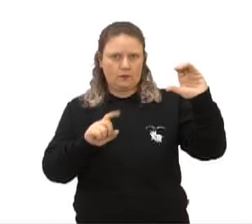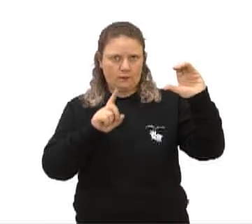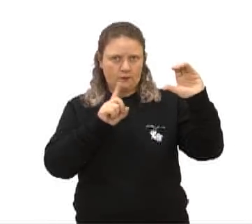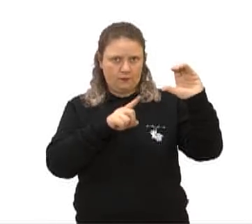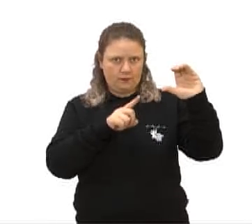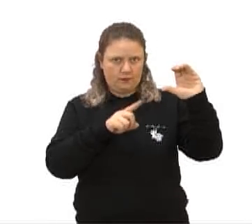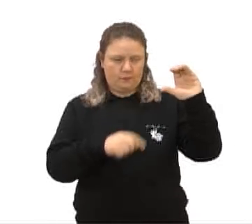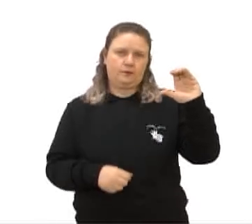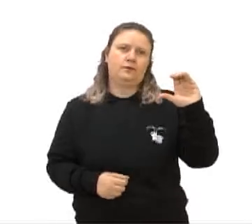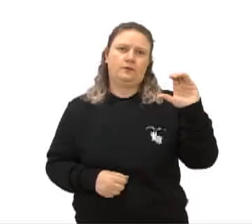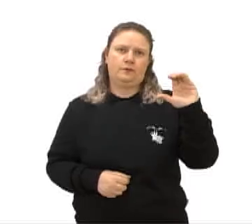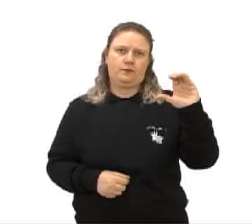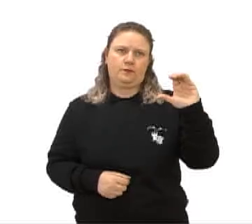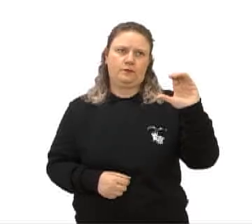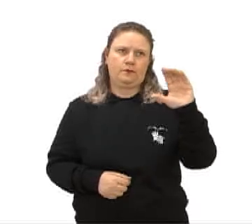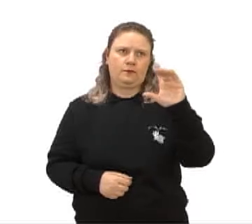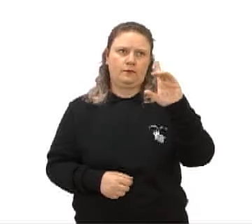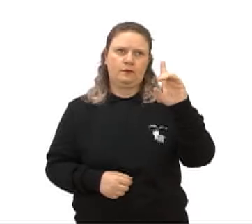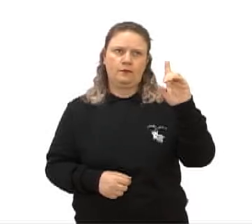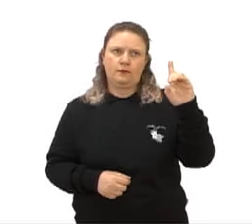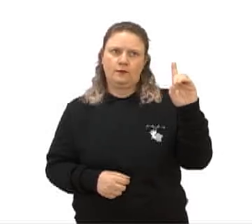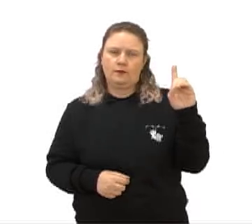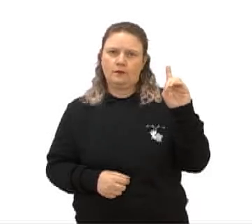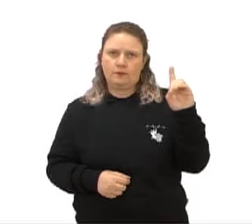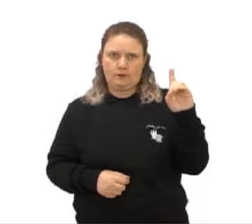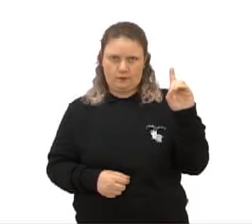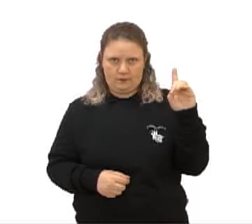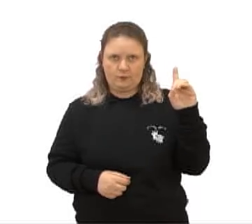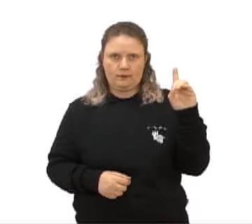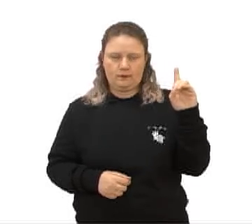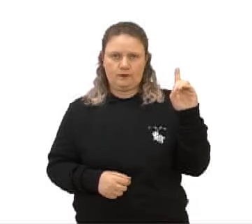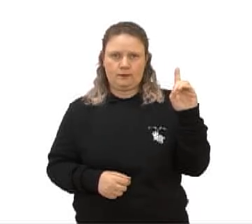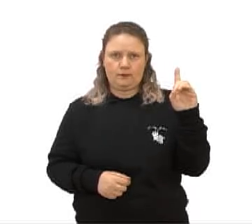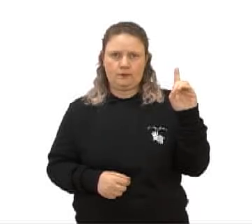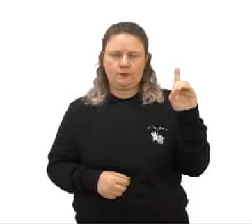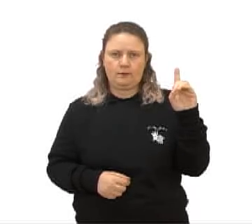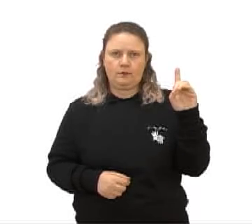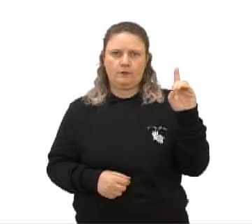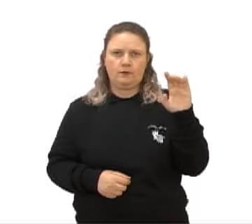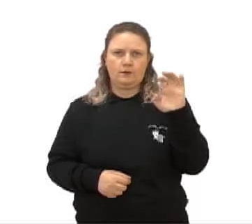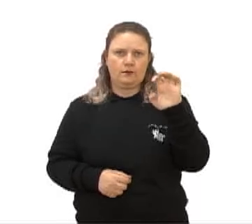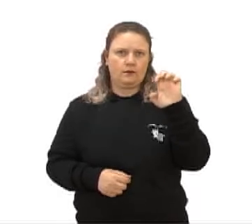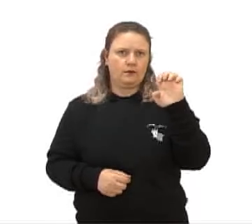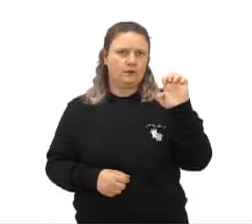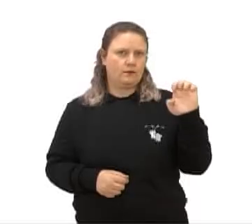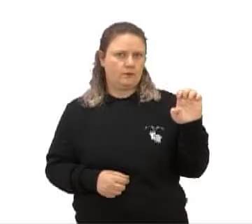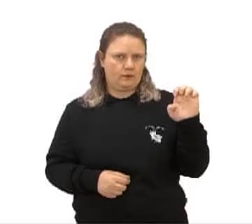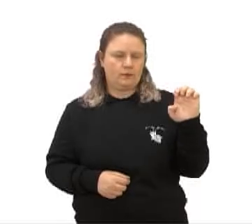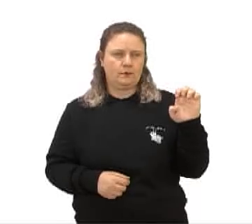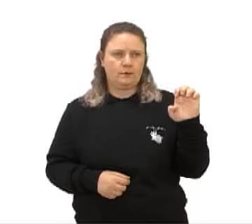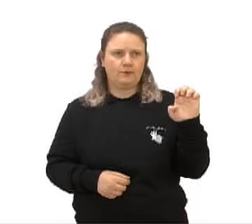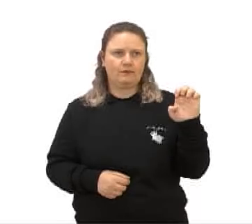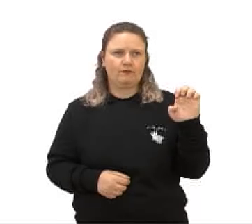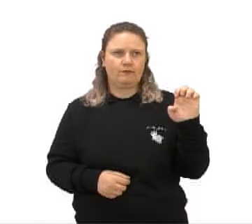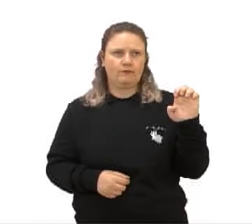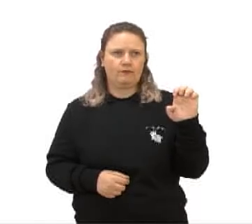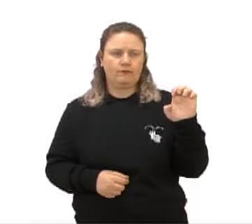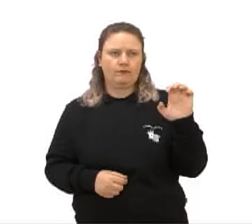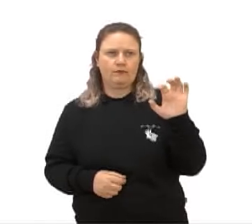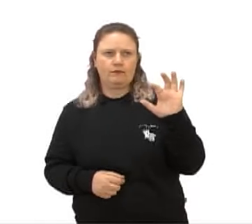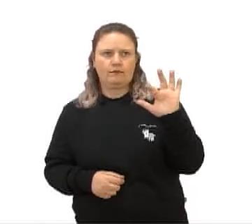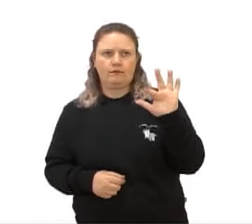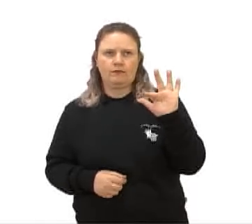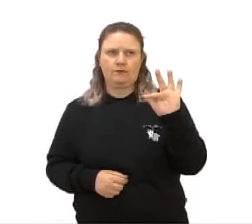my sentence. Letter D. Committed no crime. Letter E. Bad